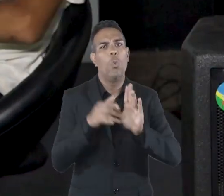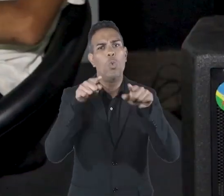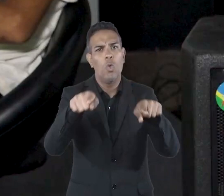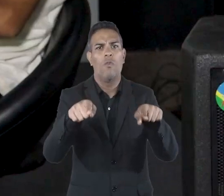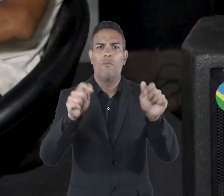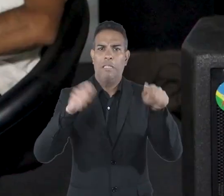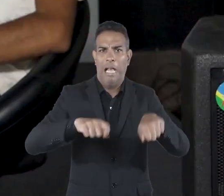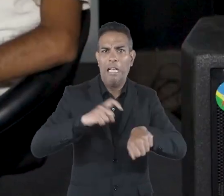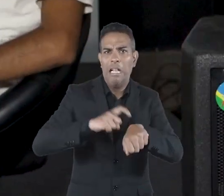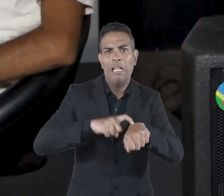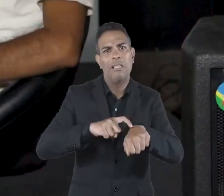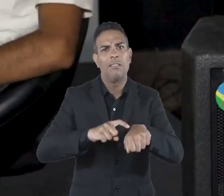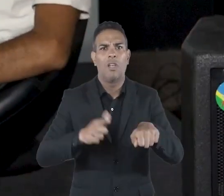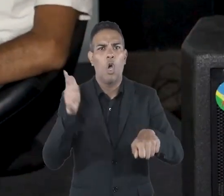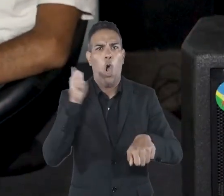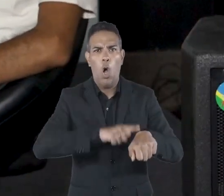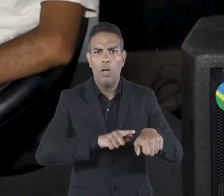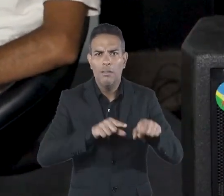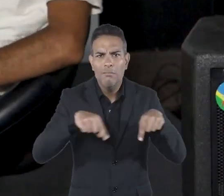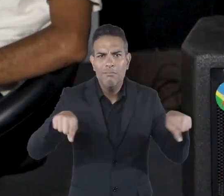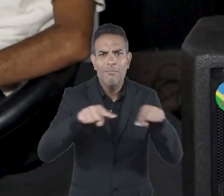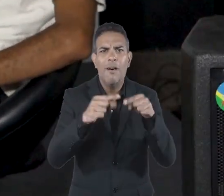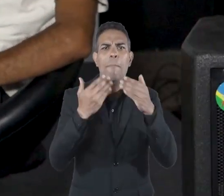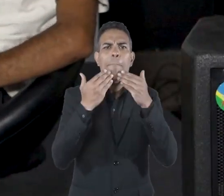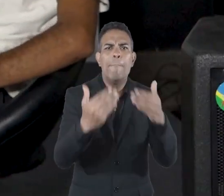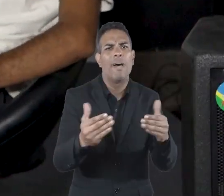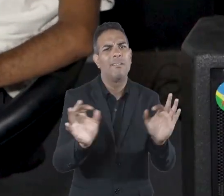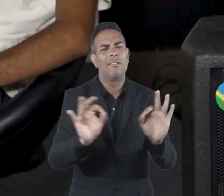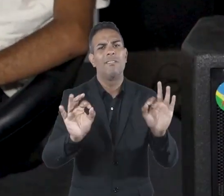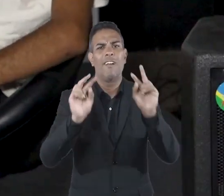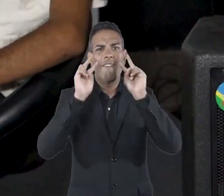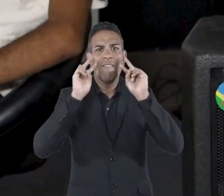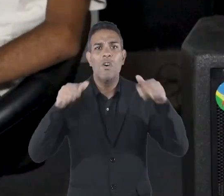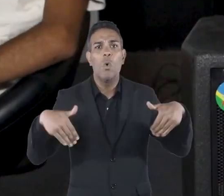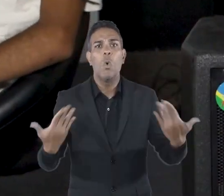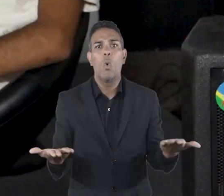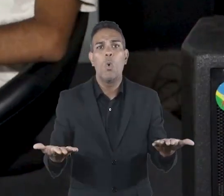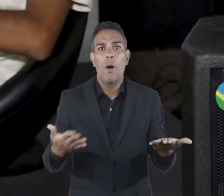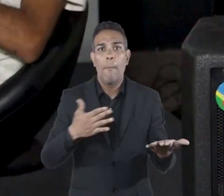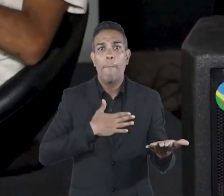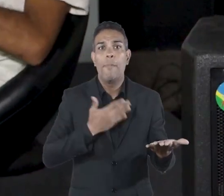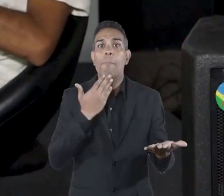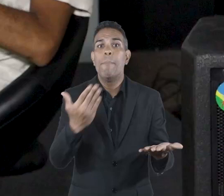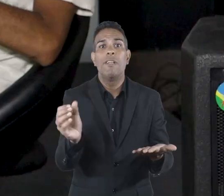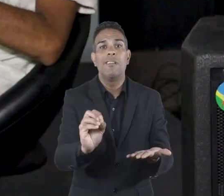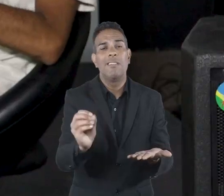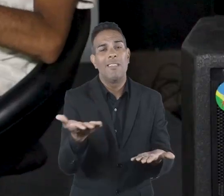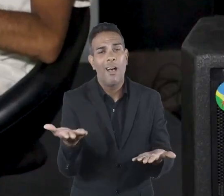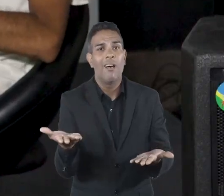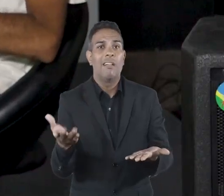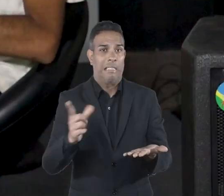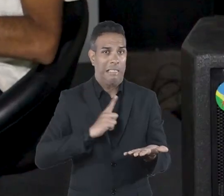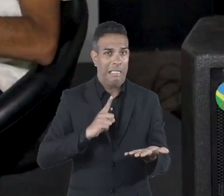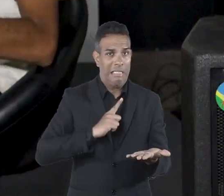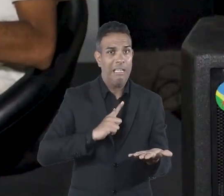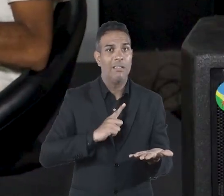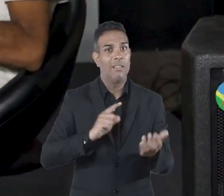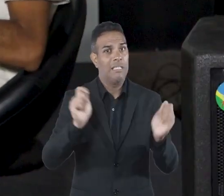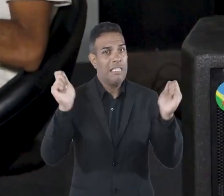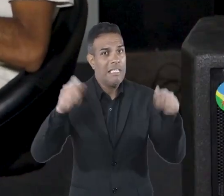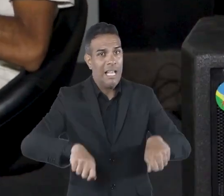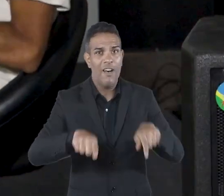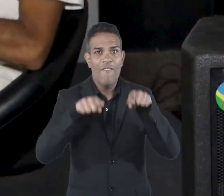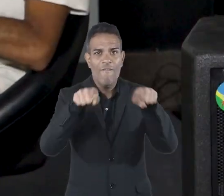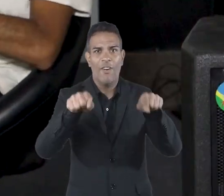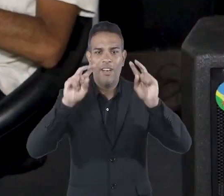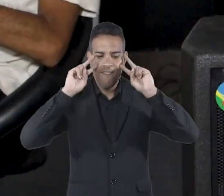sua vida inteira, tipo, seu tudo. Então, você vai ter muita chance, é automático. Ninguém vai impedir isso, mas agora, por que ninguém vai impedir?